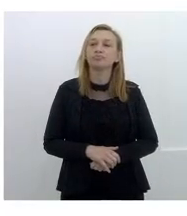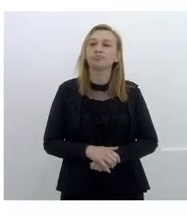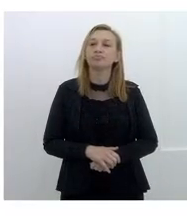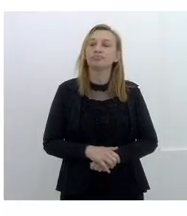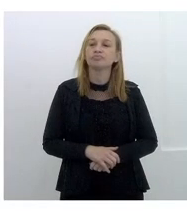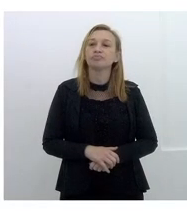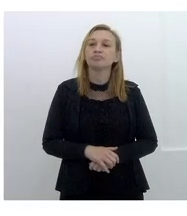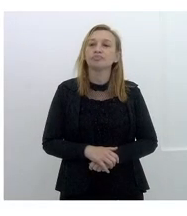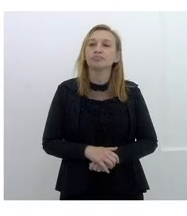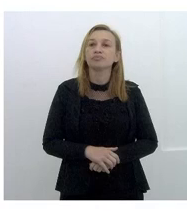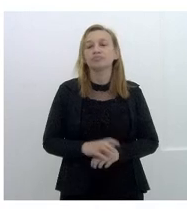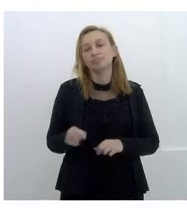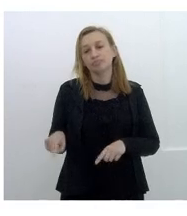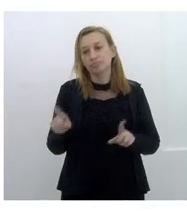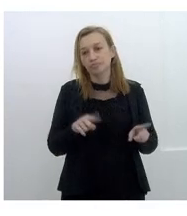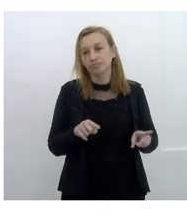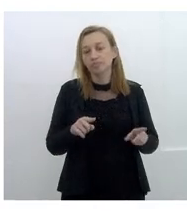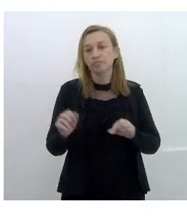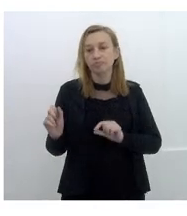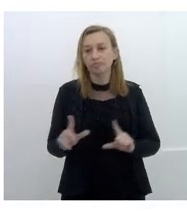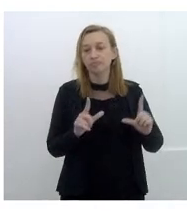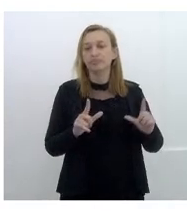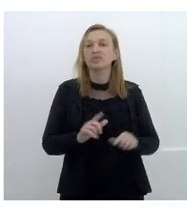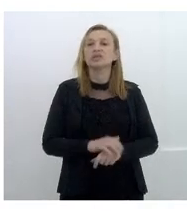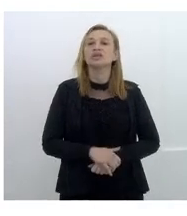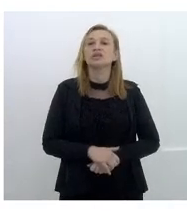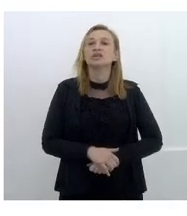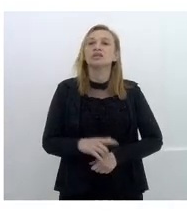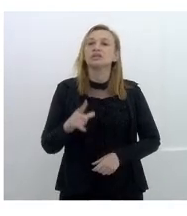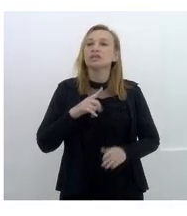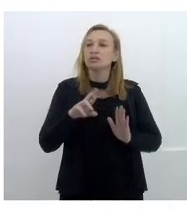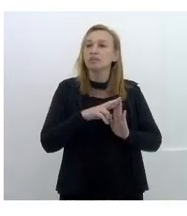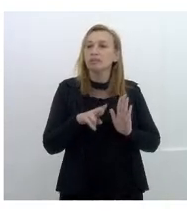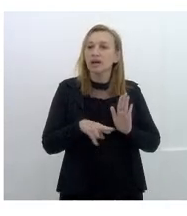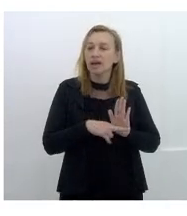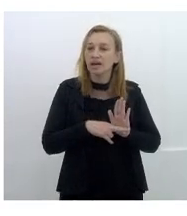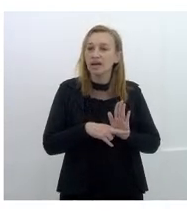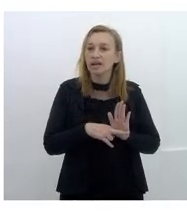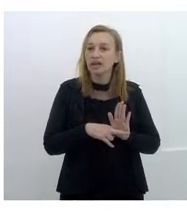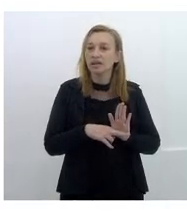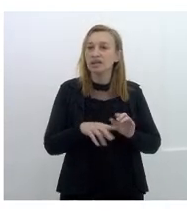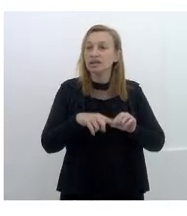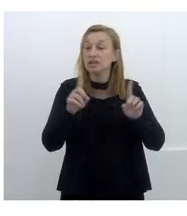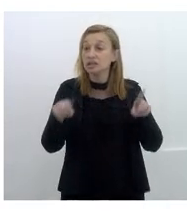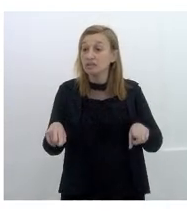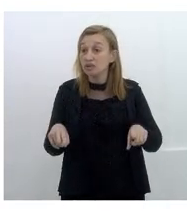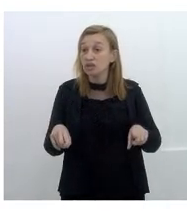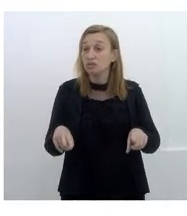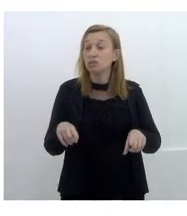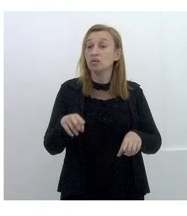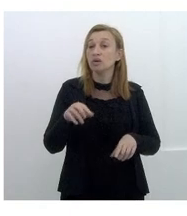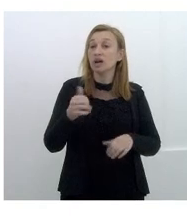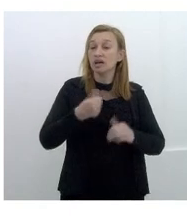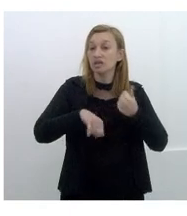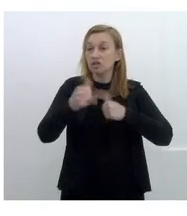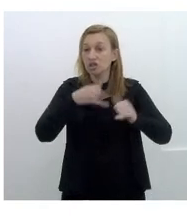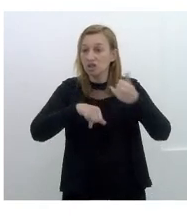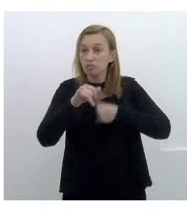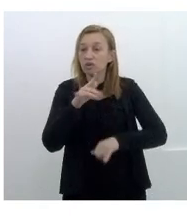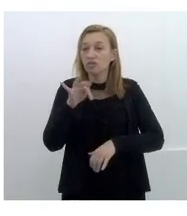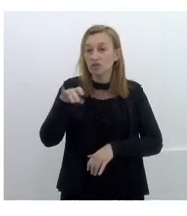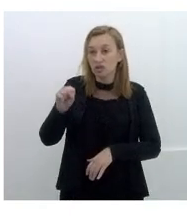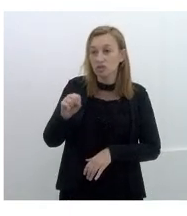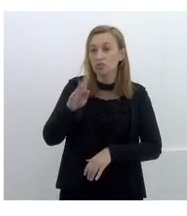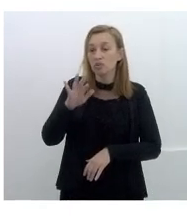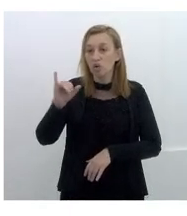próxima de Laje por favor E aí temos uma regra de transição para os servidores esportes a gente químicos físicos e